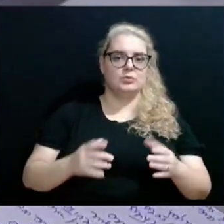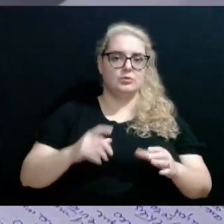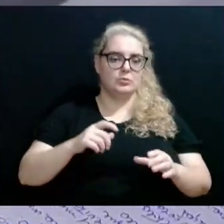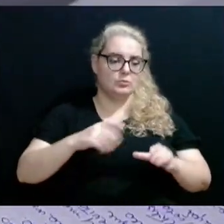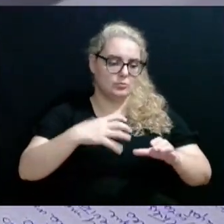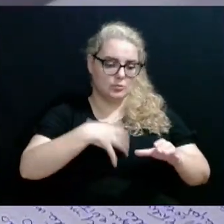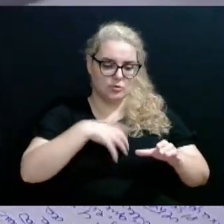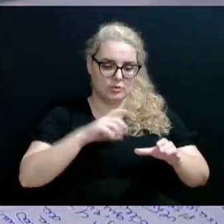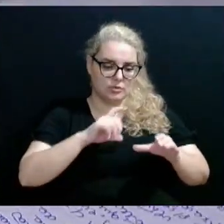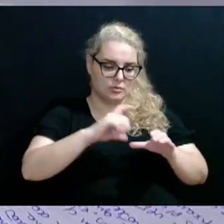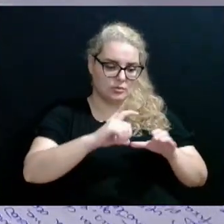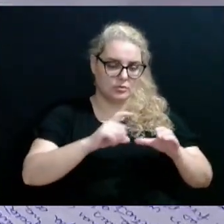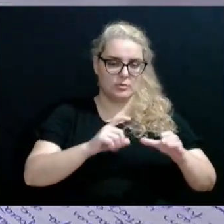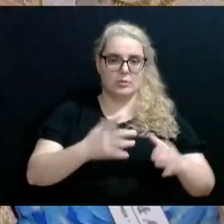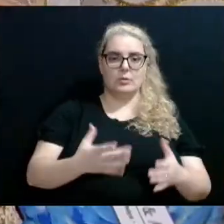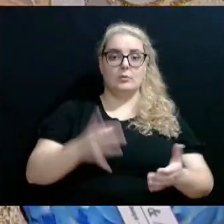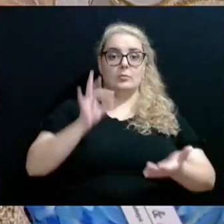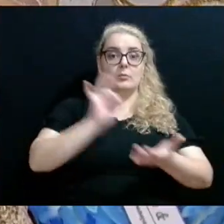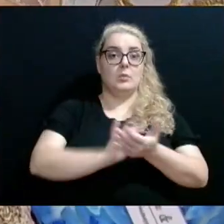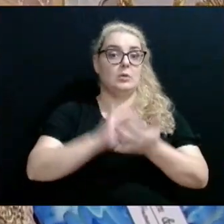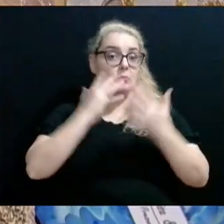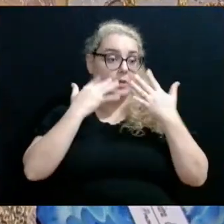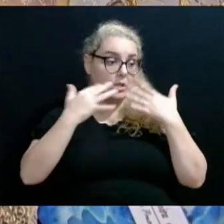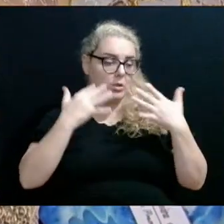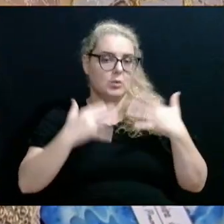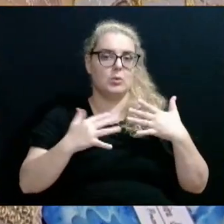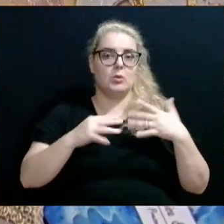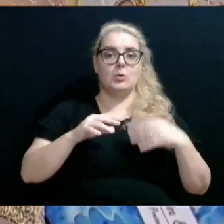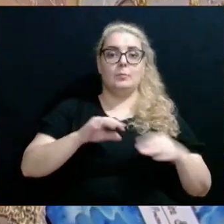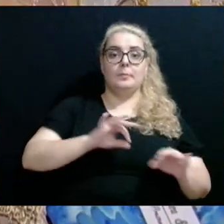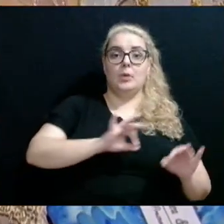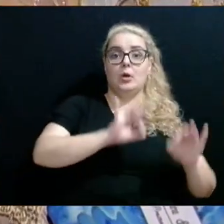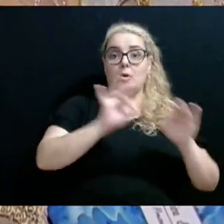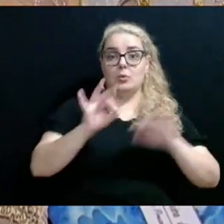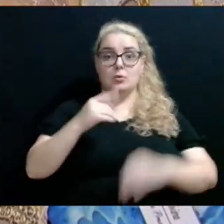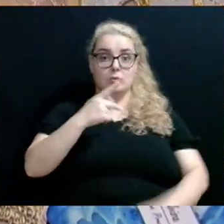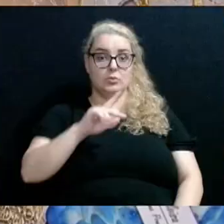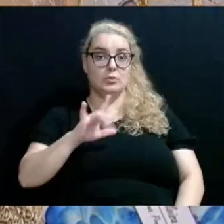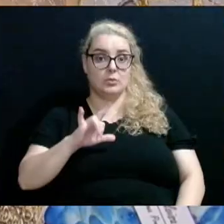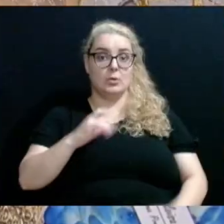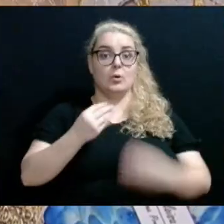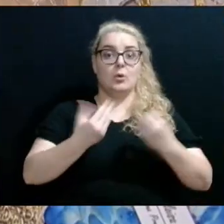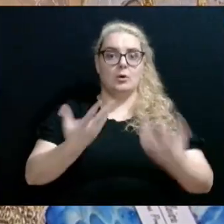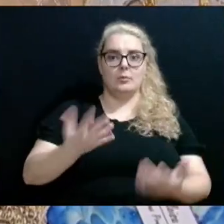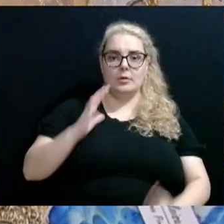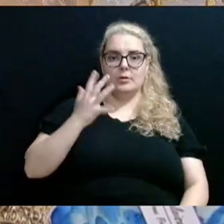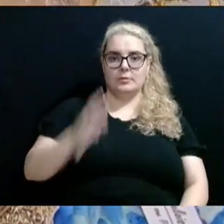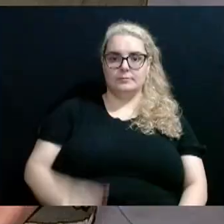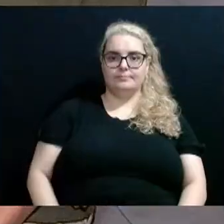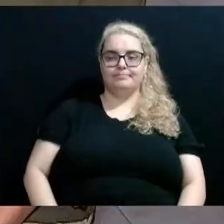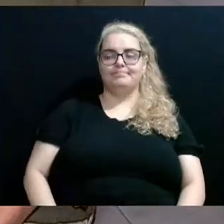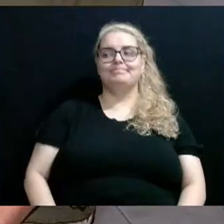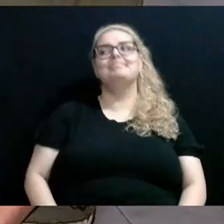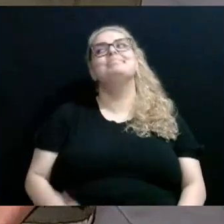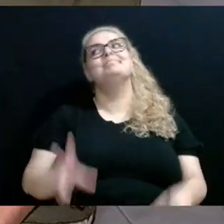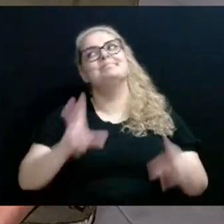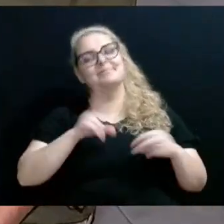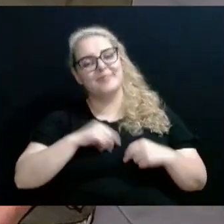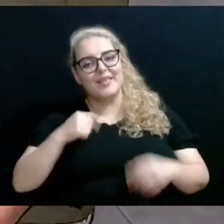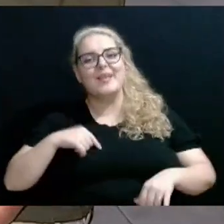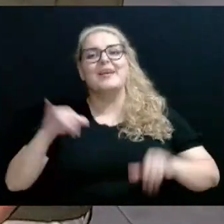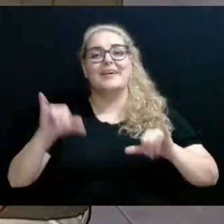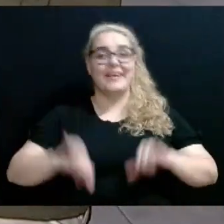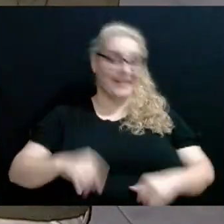que ela se tornasse mais atrativa para quem olhasse o seu Instagram. Como foi isso para você? Olha que eu tô apanhando ainda, hein?